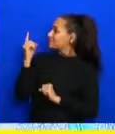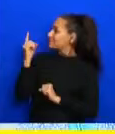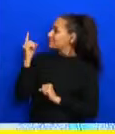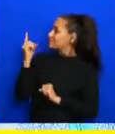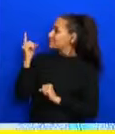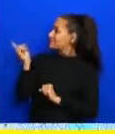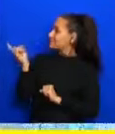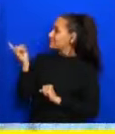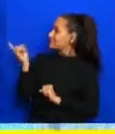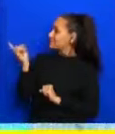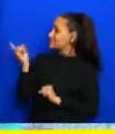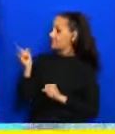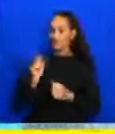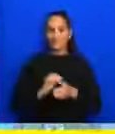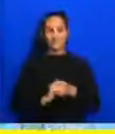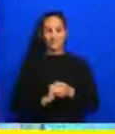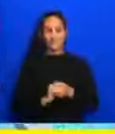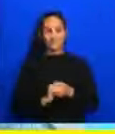Valendo.